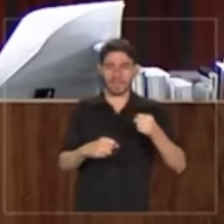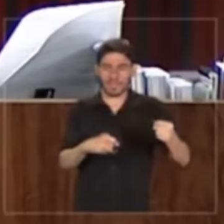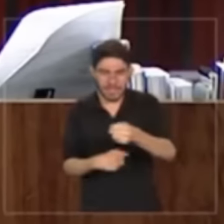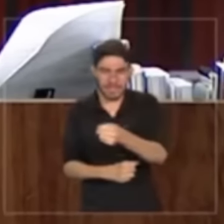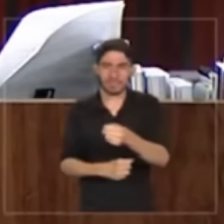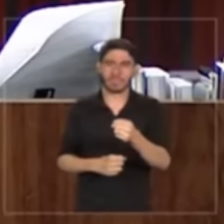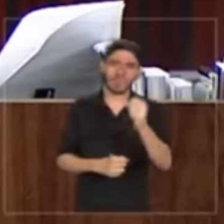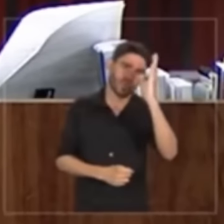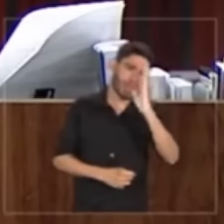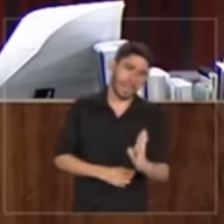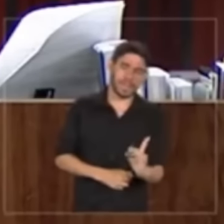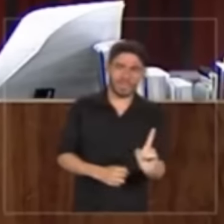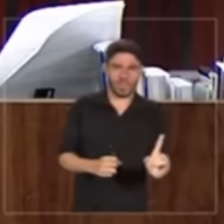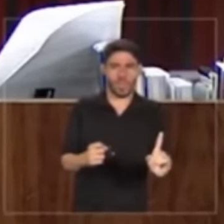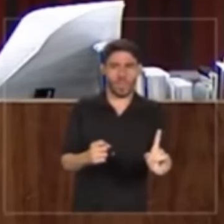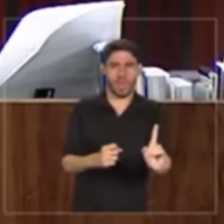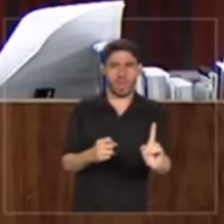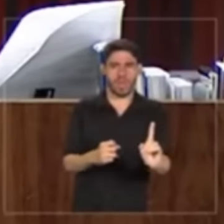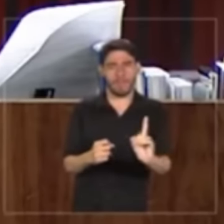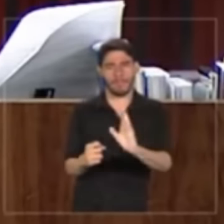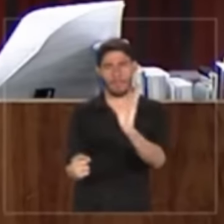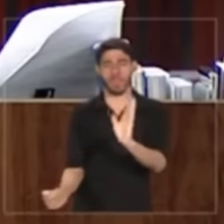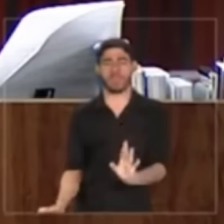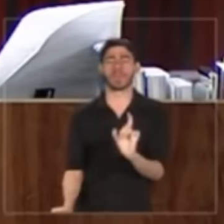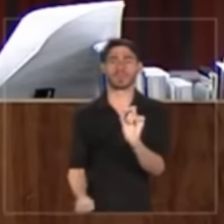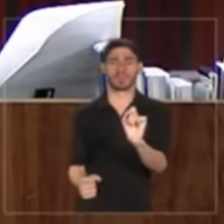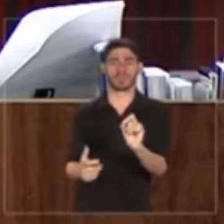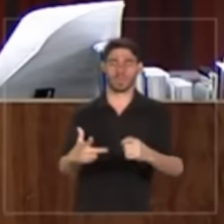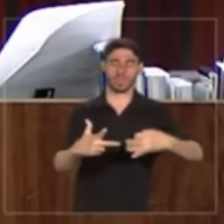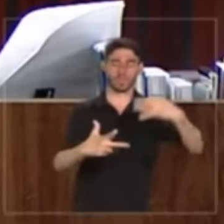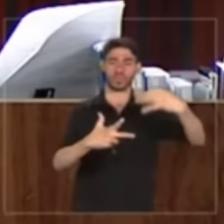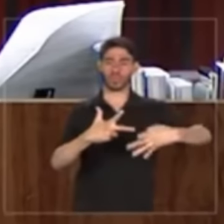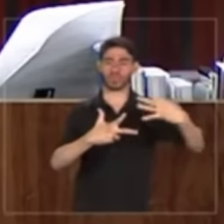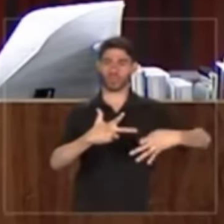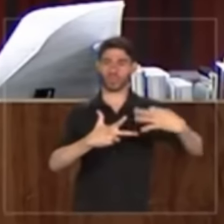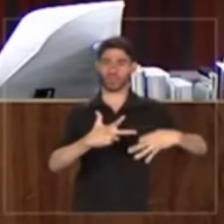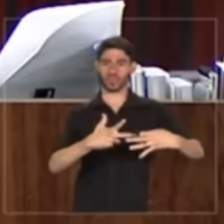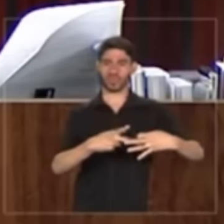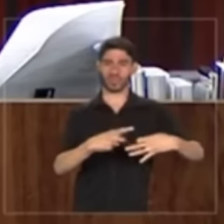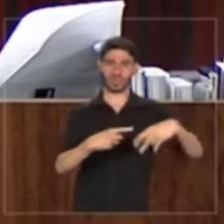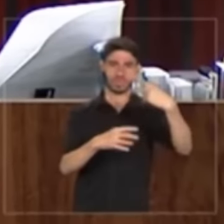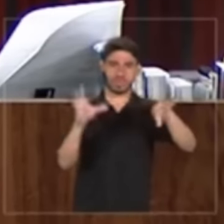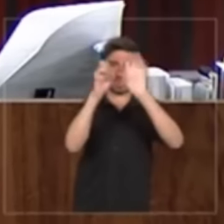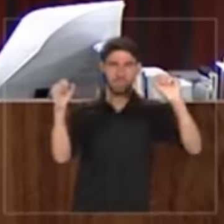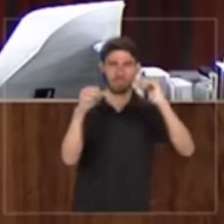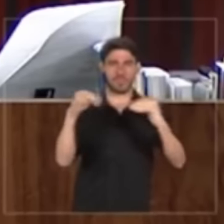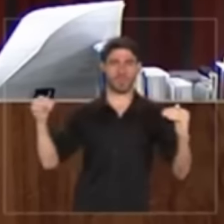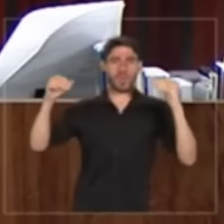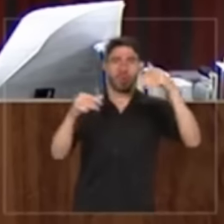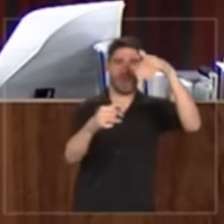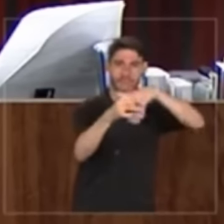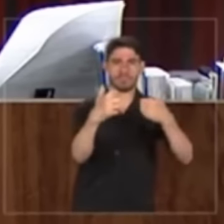no Brasil não no Brasil é o poder judiciário esse Tribunal Superior Eleitoral